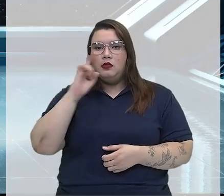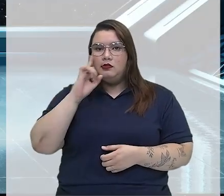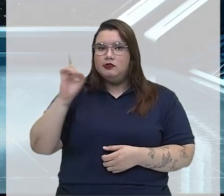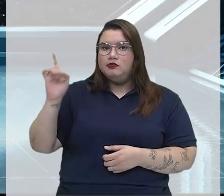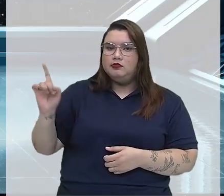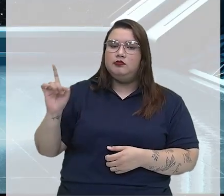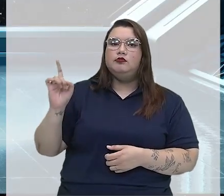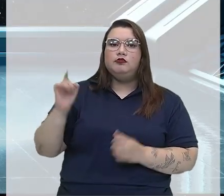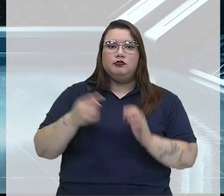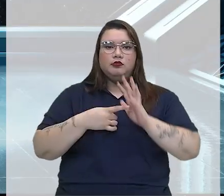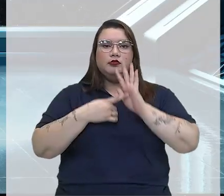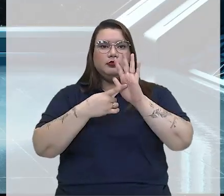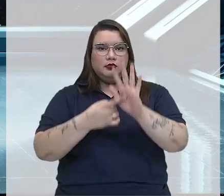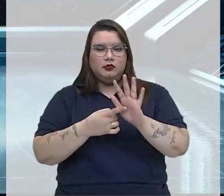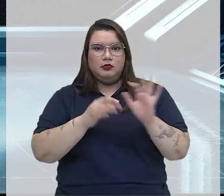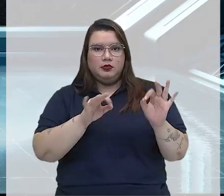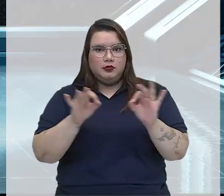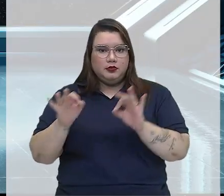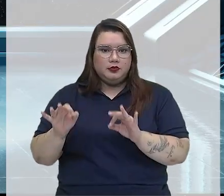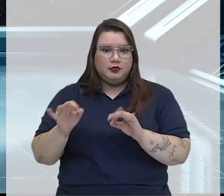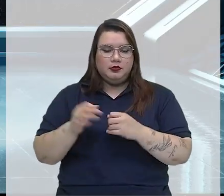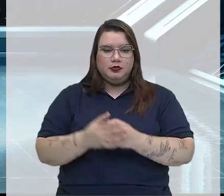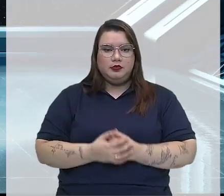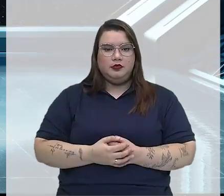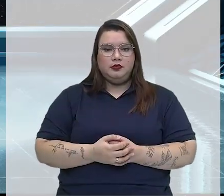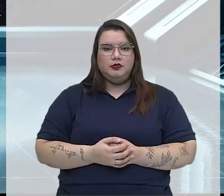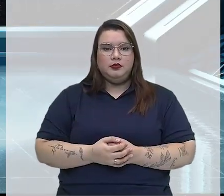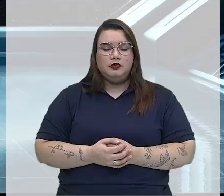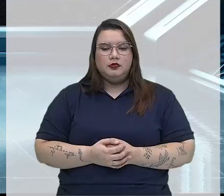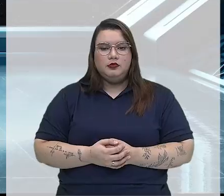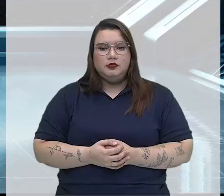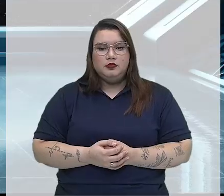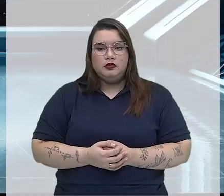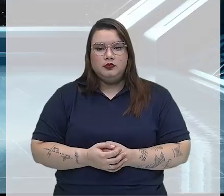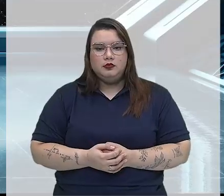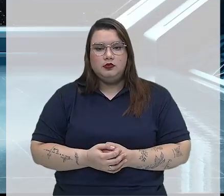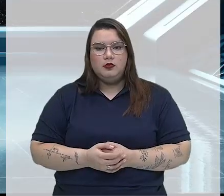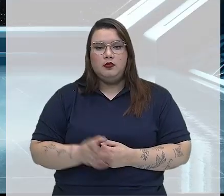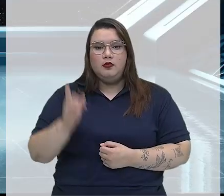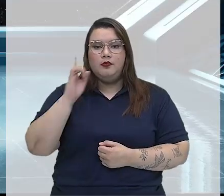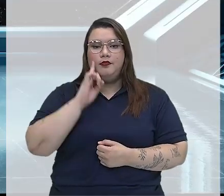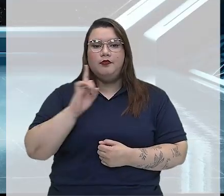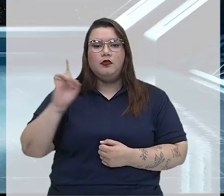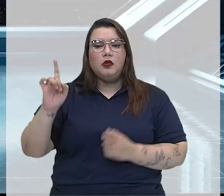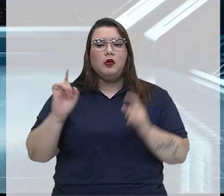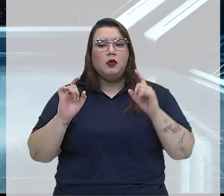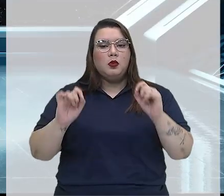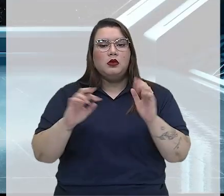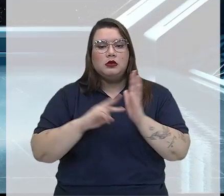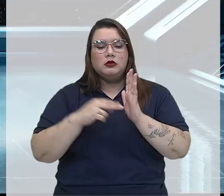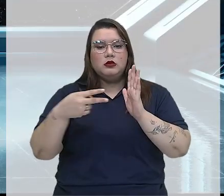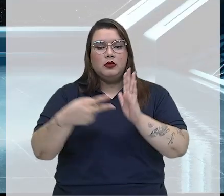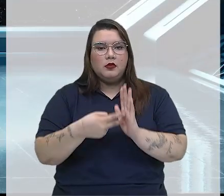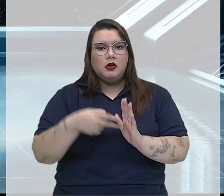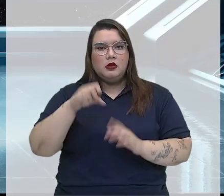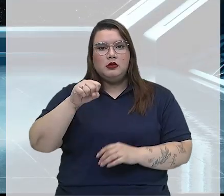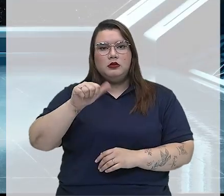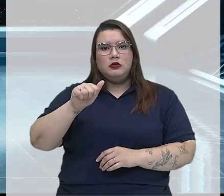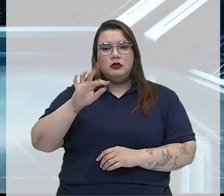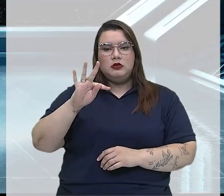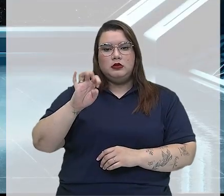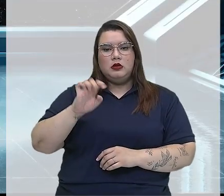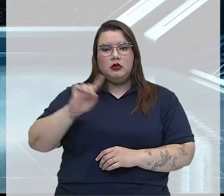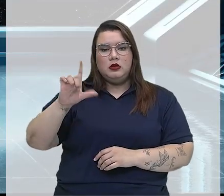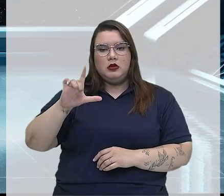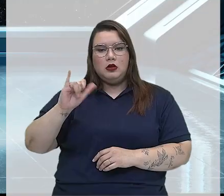essa imagem. Temos a Terra e o seu satélite natural, sendo a nossa Lua. Então, o que é um satélite?